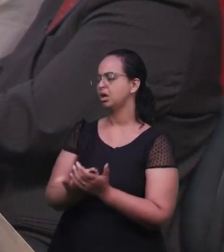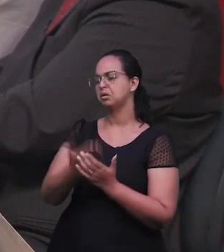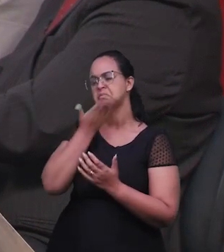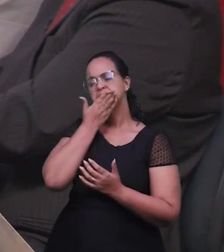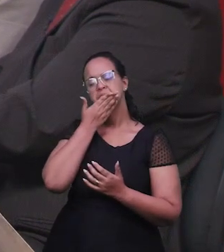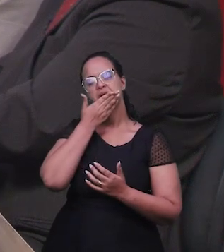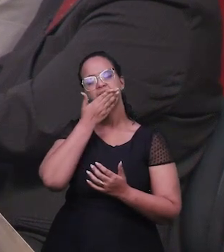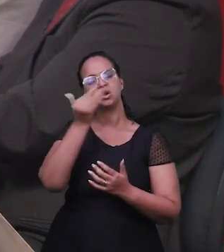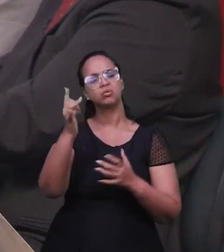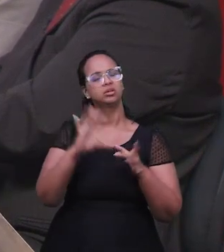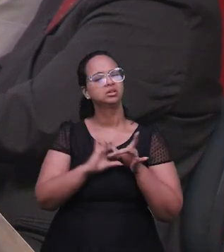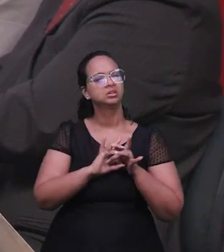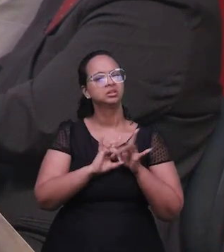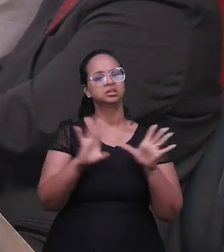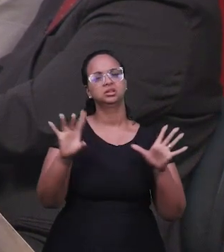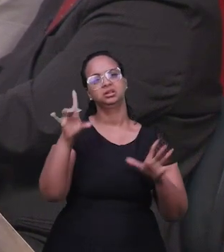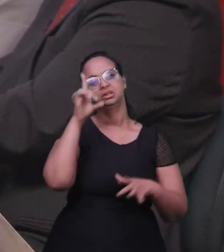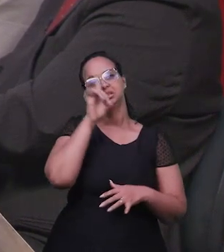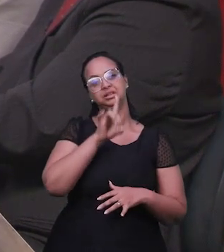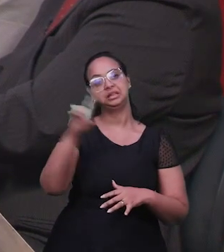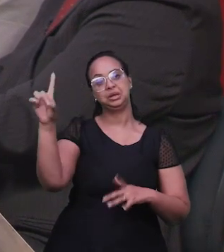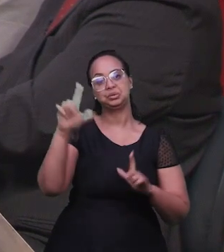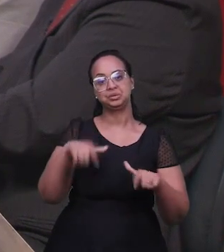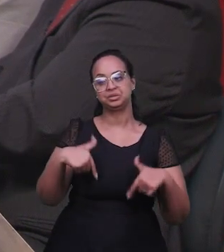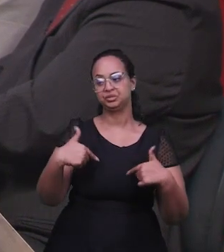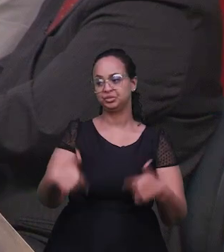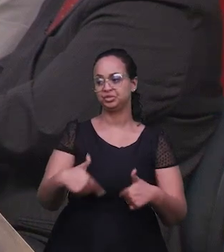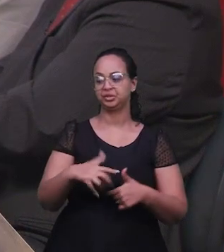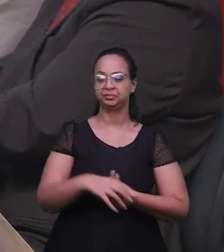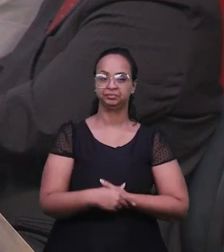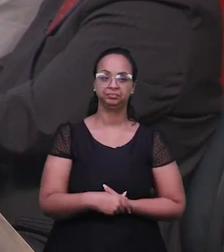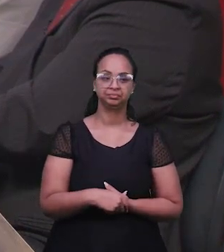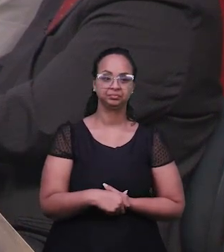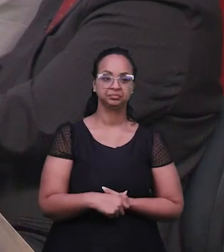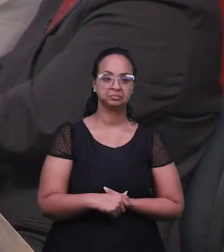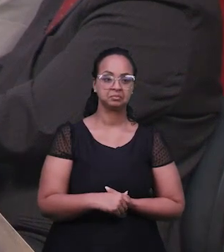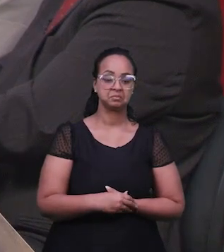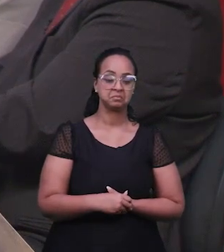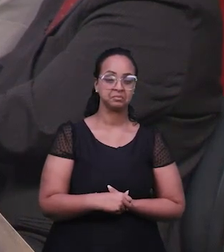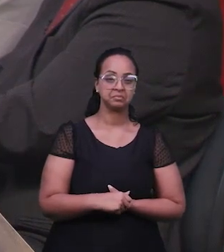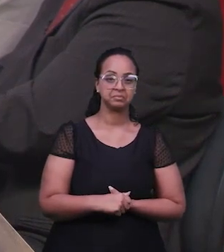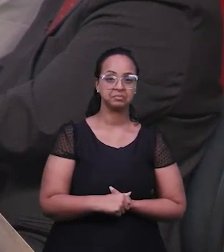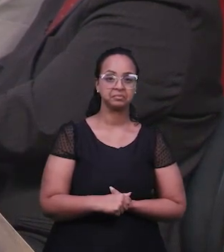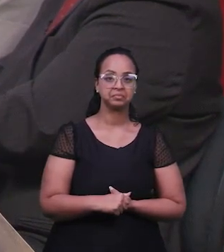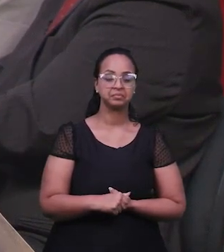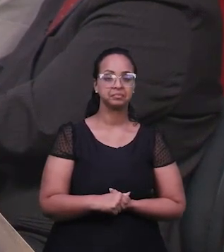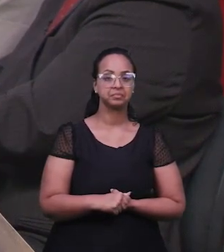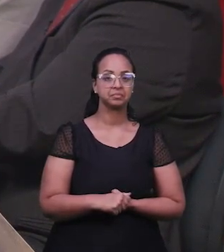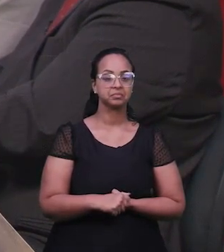em Deus, vou deixar Deus agir. E ficou por ali.